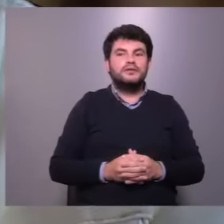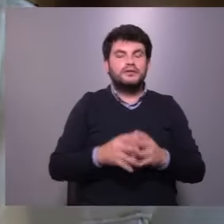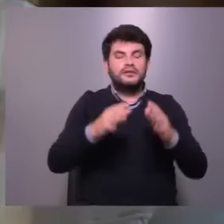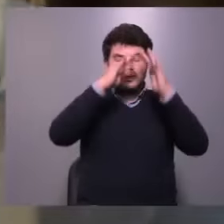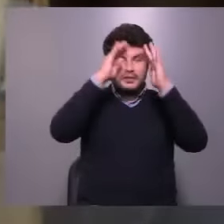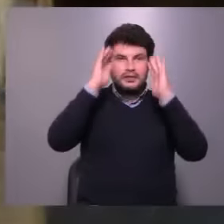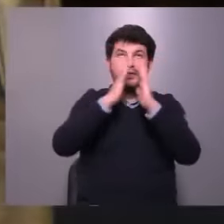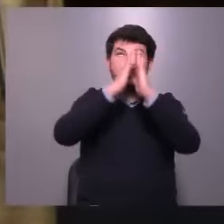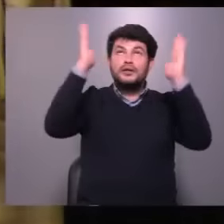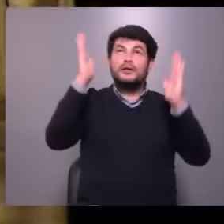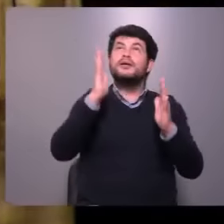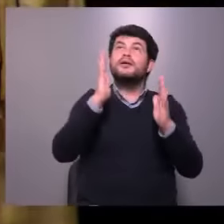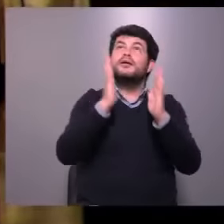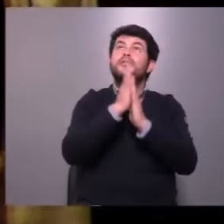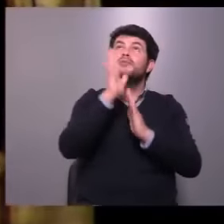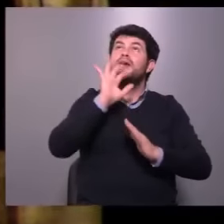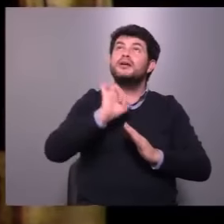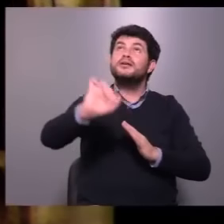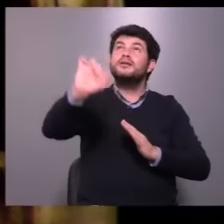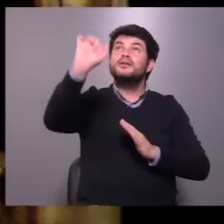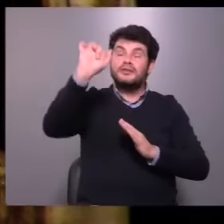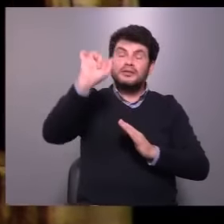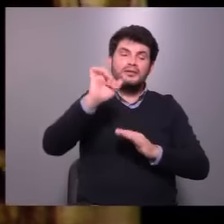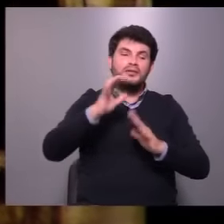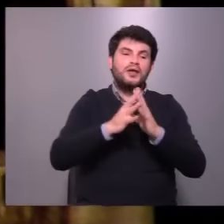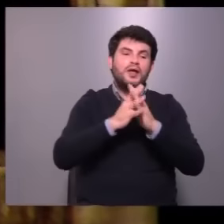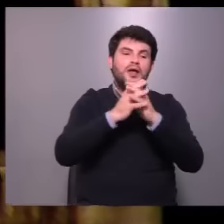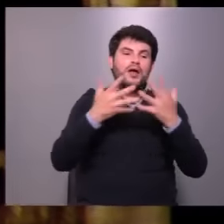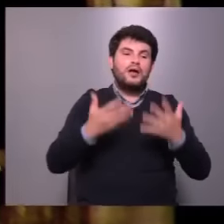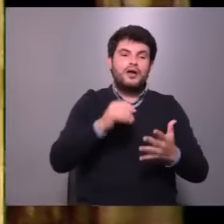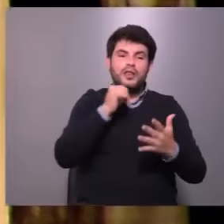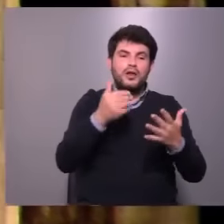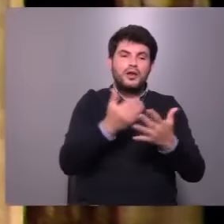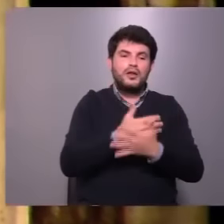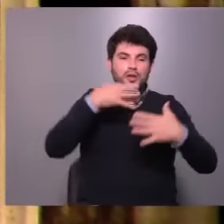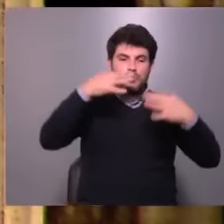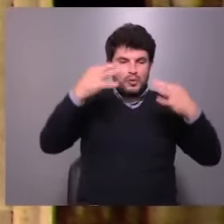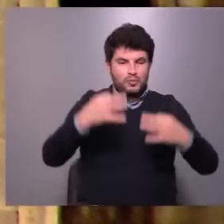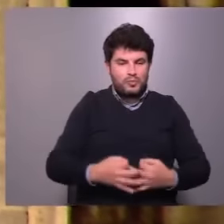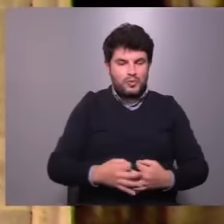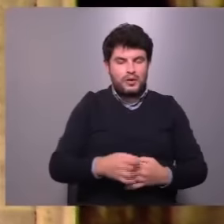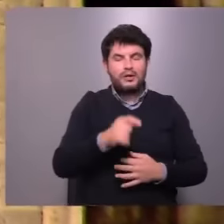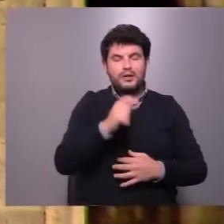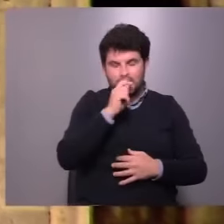femmes, et Jésus, le fruit de vos entrailles, est béni.